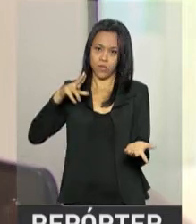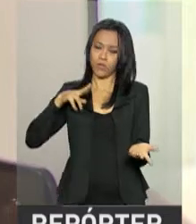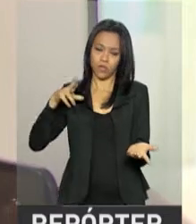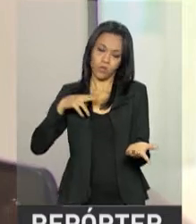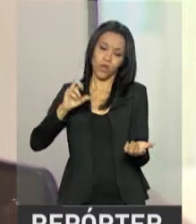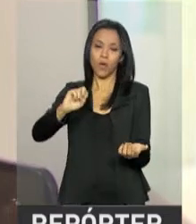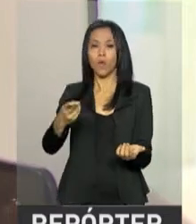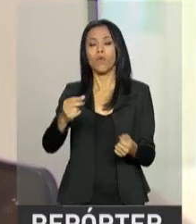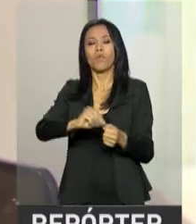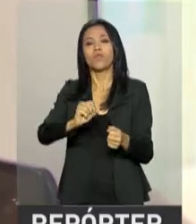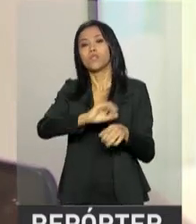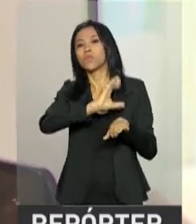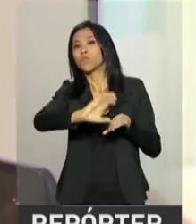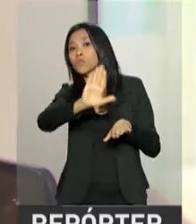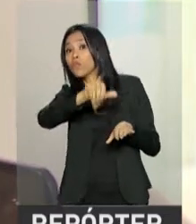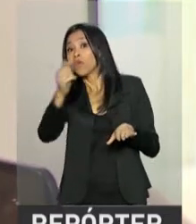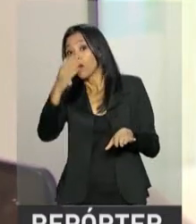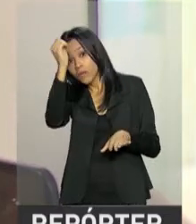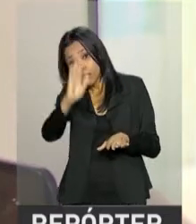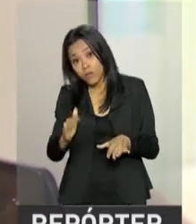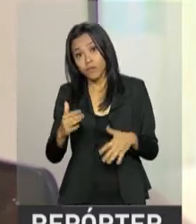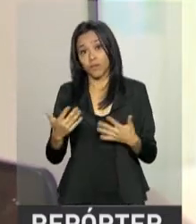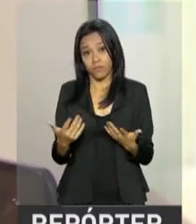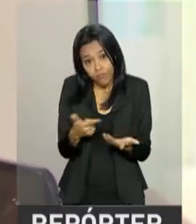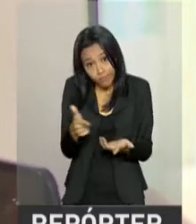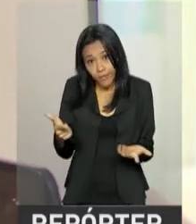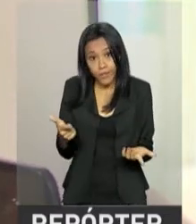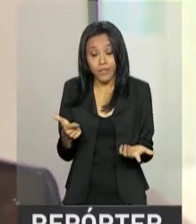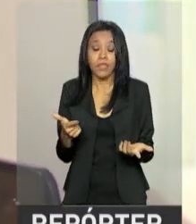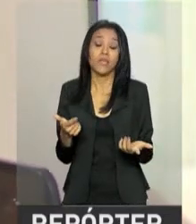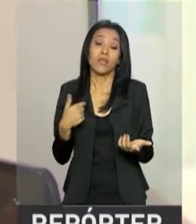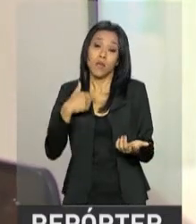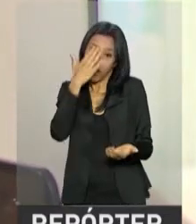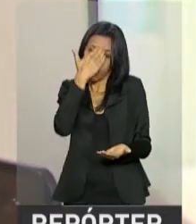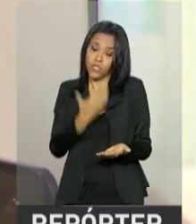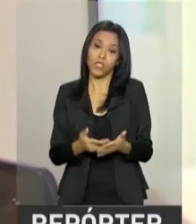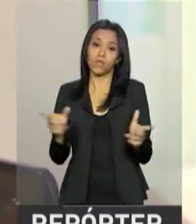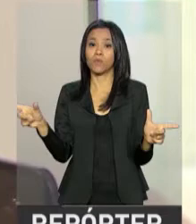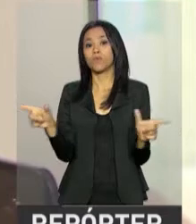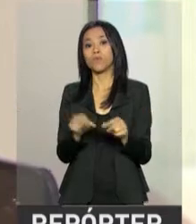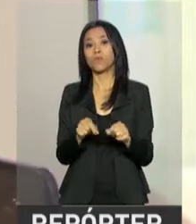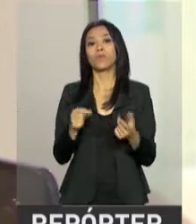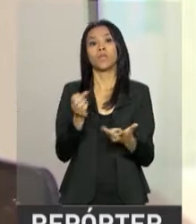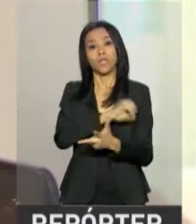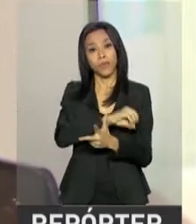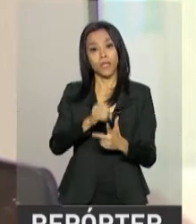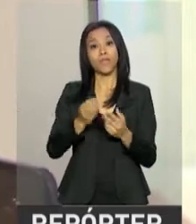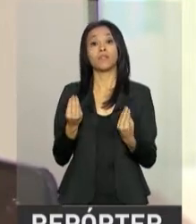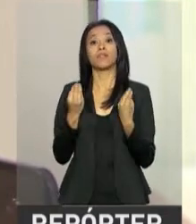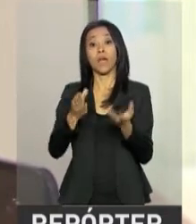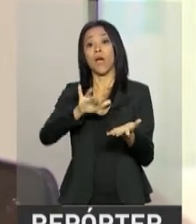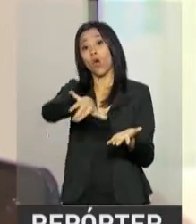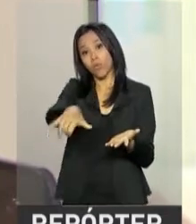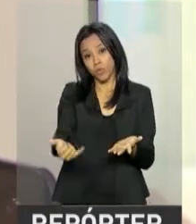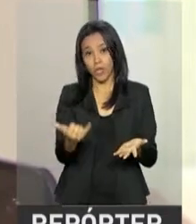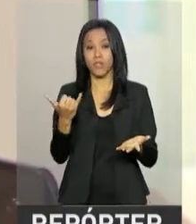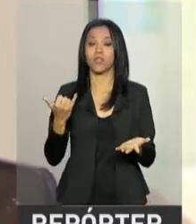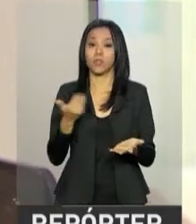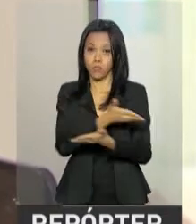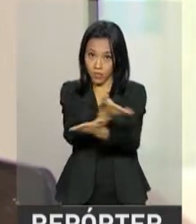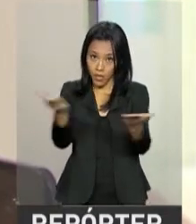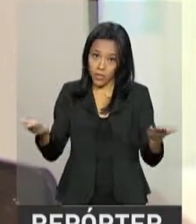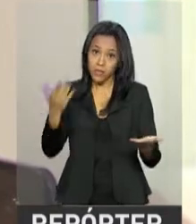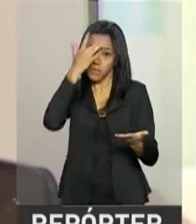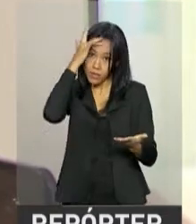mesmo fazer um curso no exterior eu acredito que o e nem lhe dar várias oportunidades para essas pessoas é